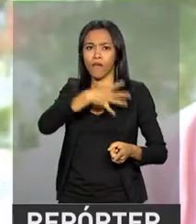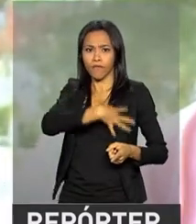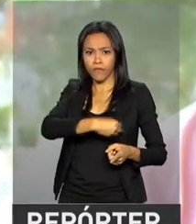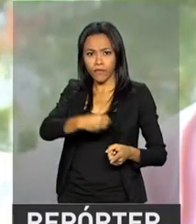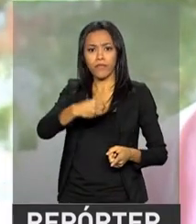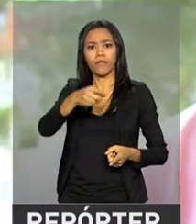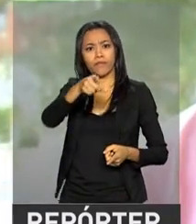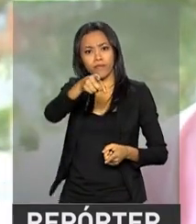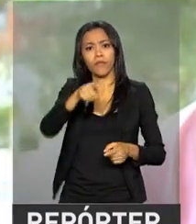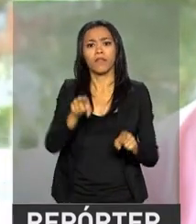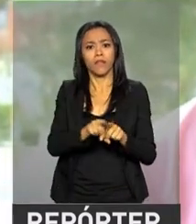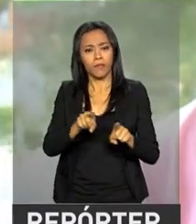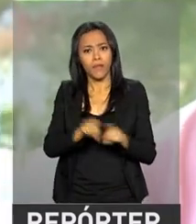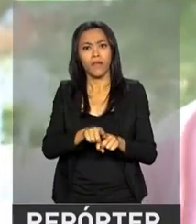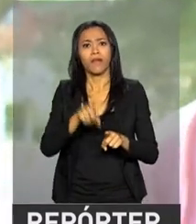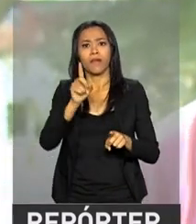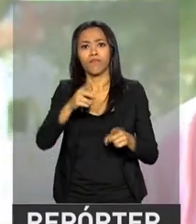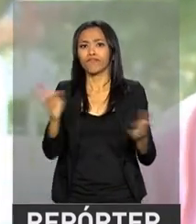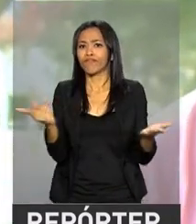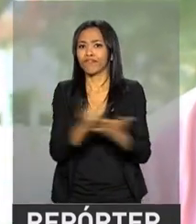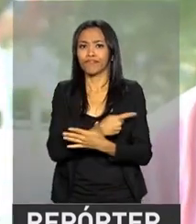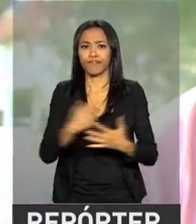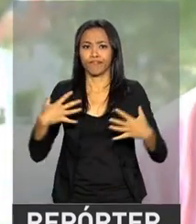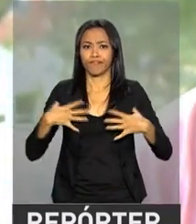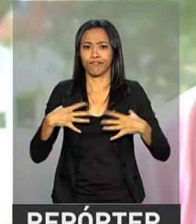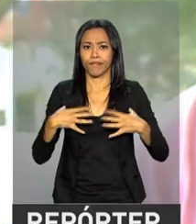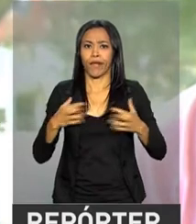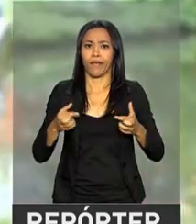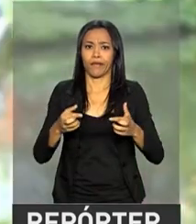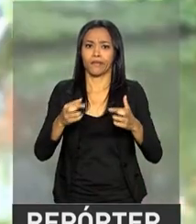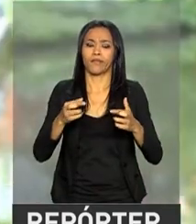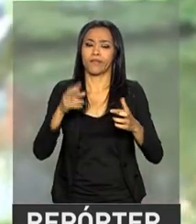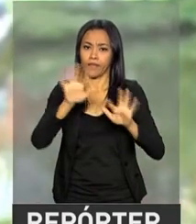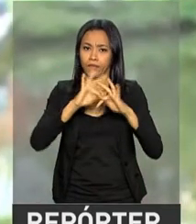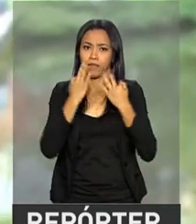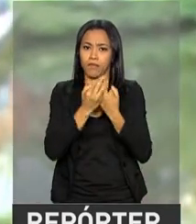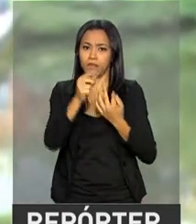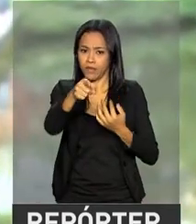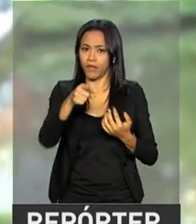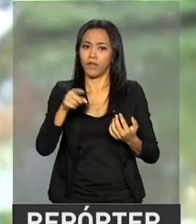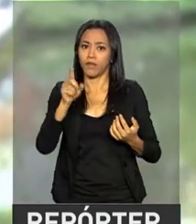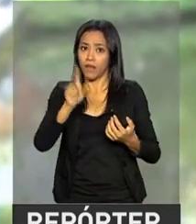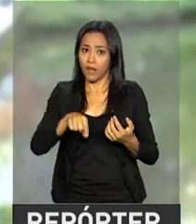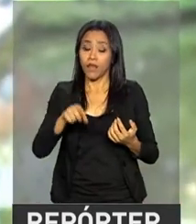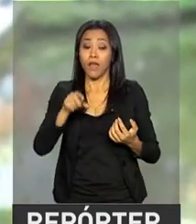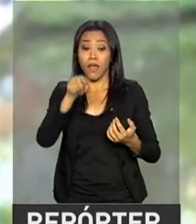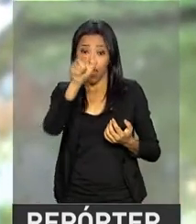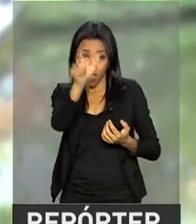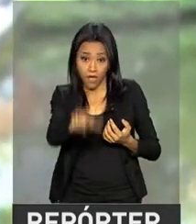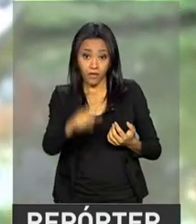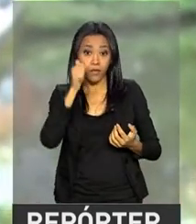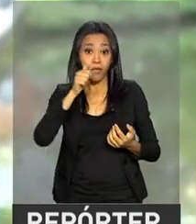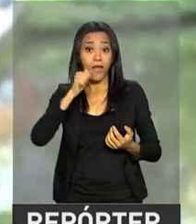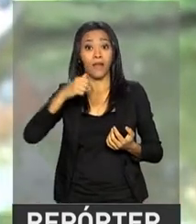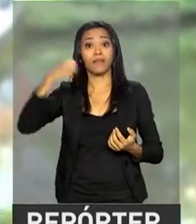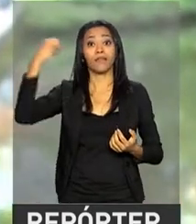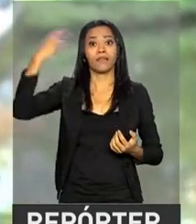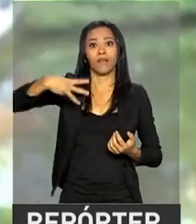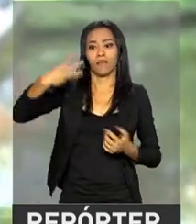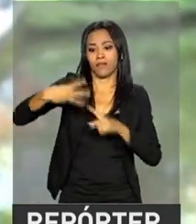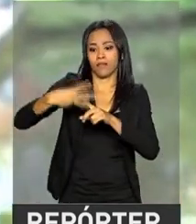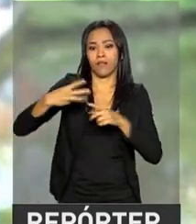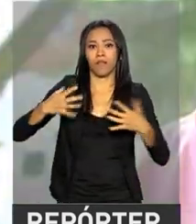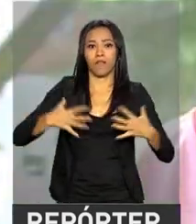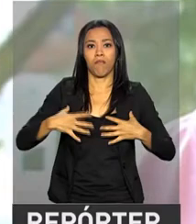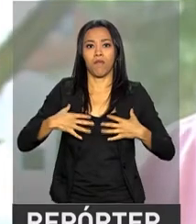mercados de câncer de mama na família aumentam os riscos de desenvolver a doença eliane é a terceira geração com